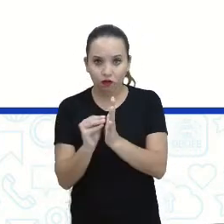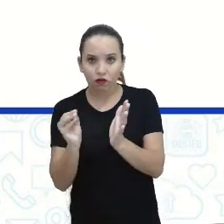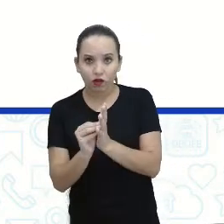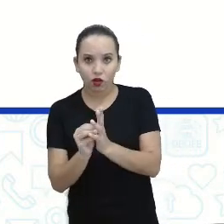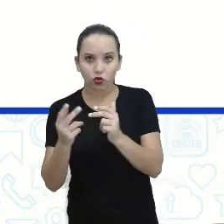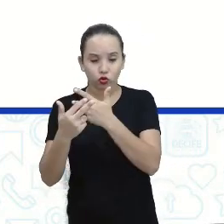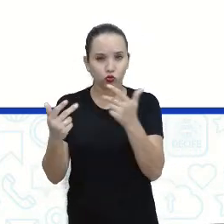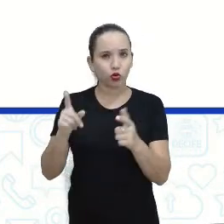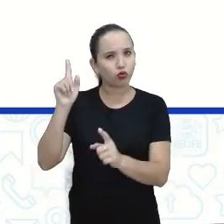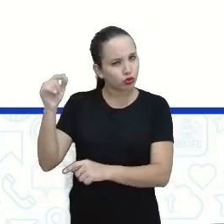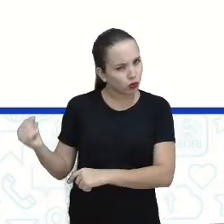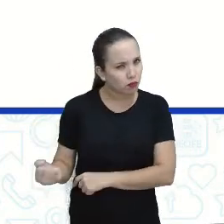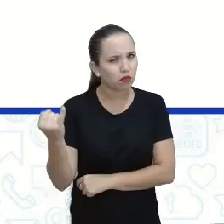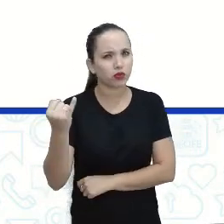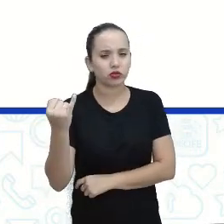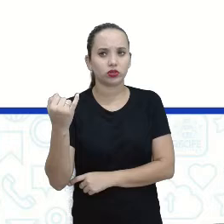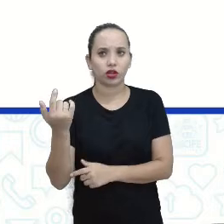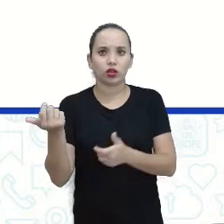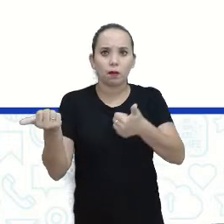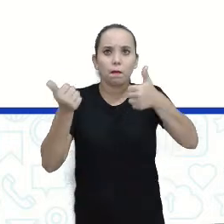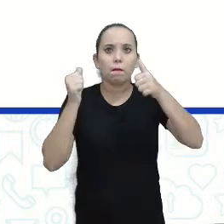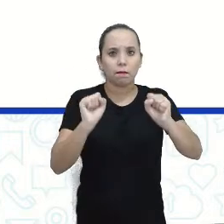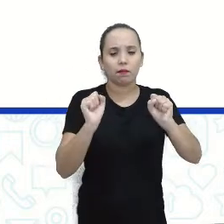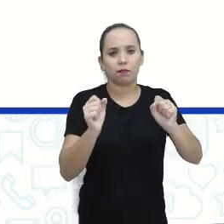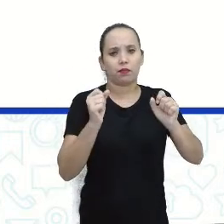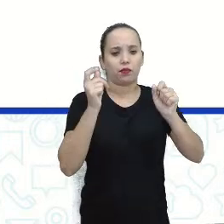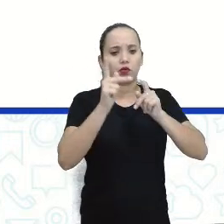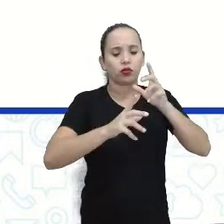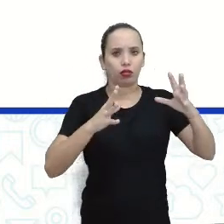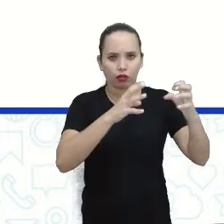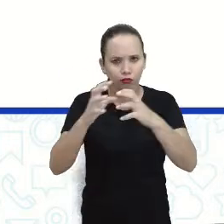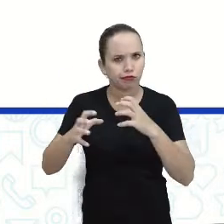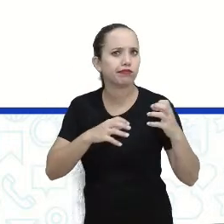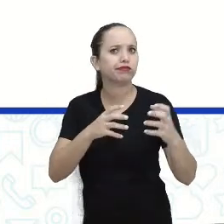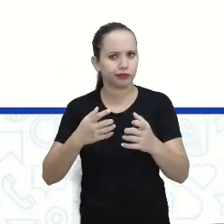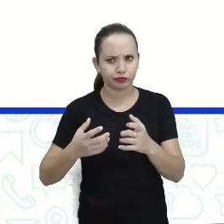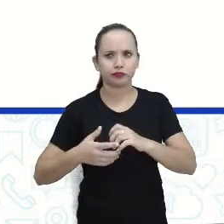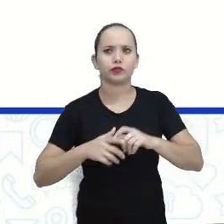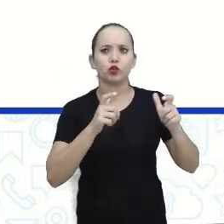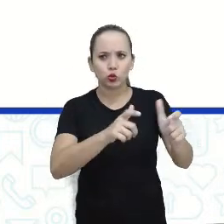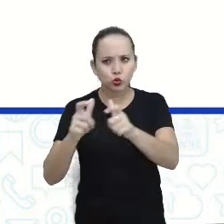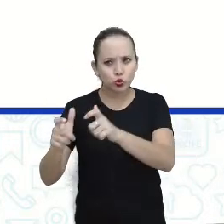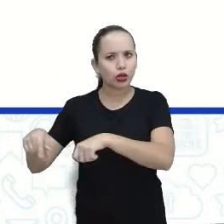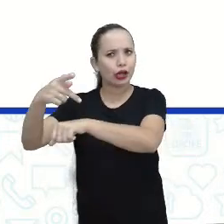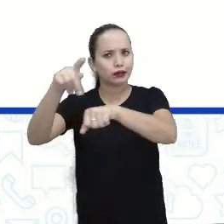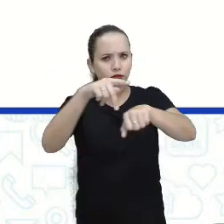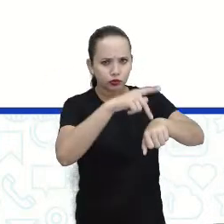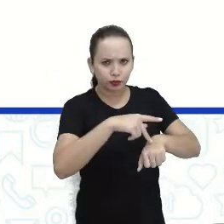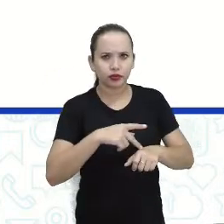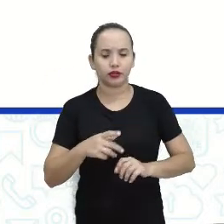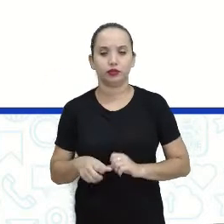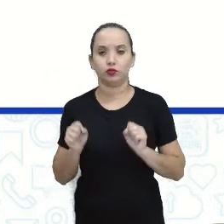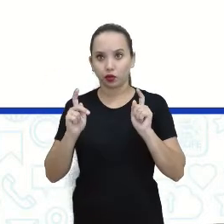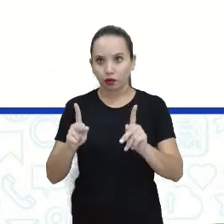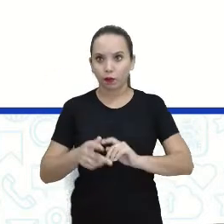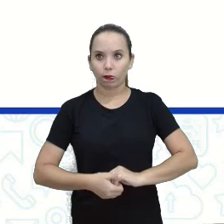gente, termina que pode levar a esses conflitos entre os países, entre as nações,